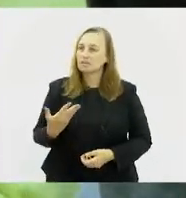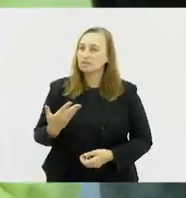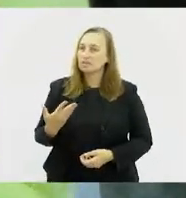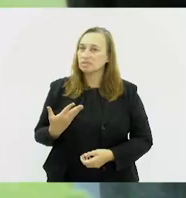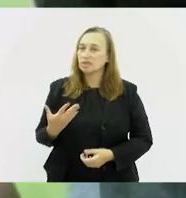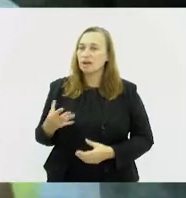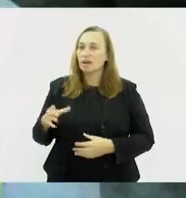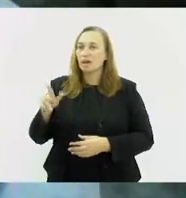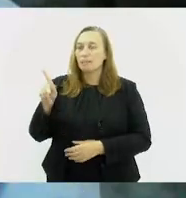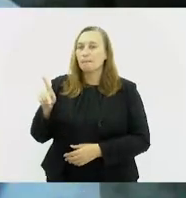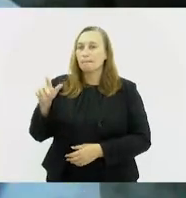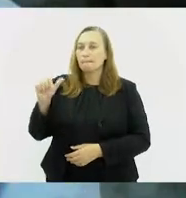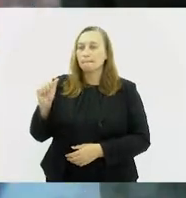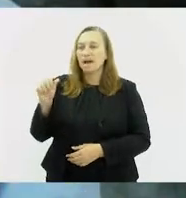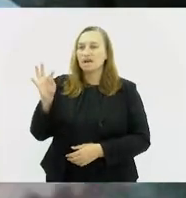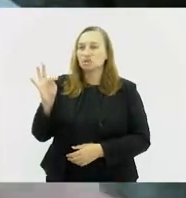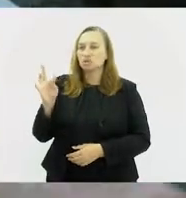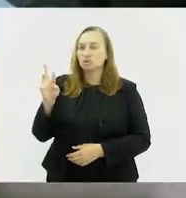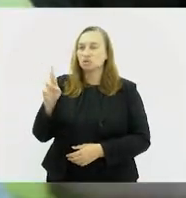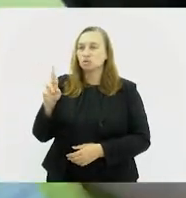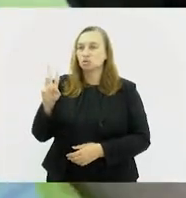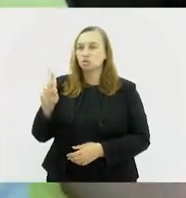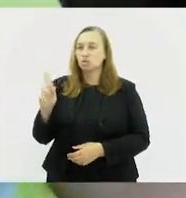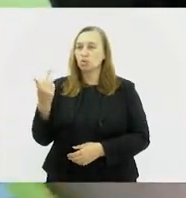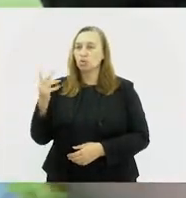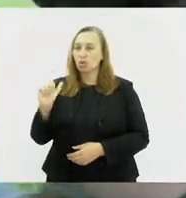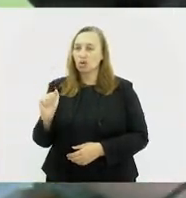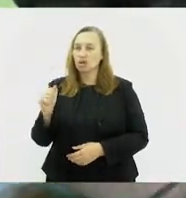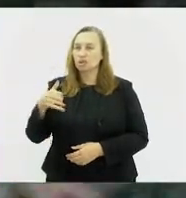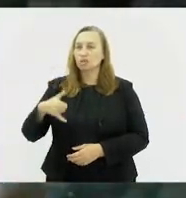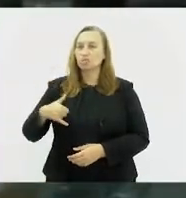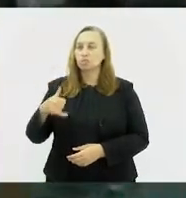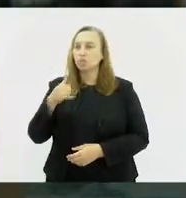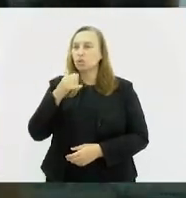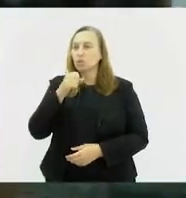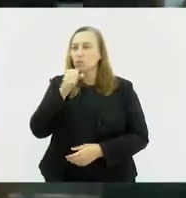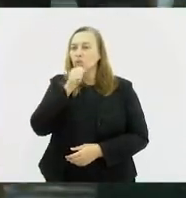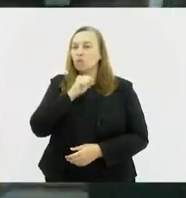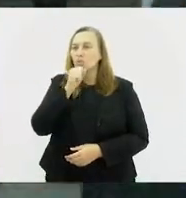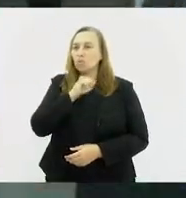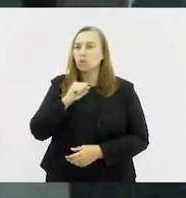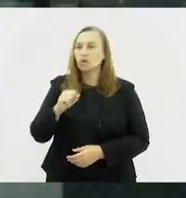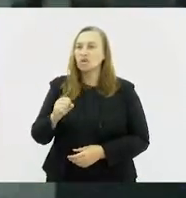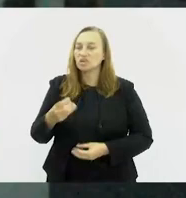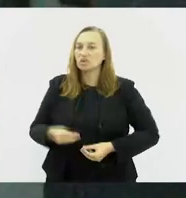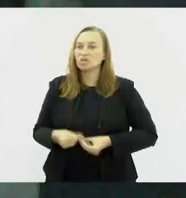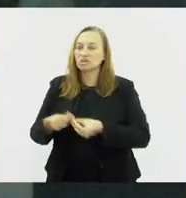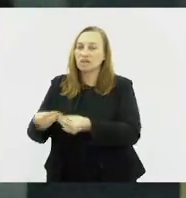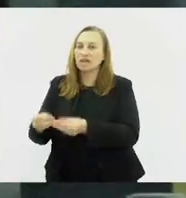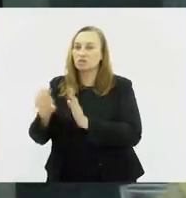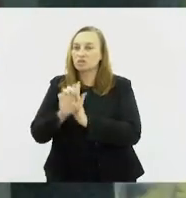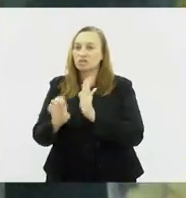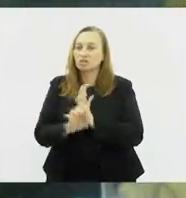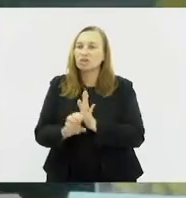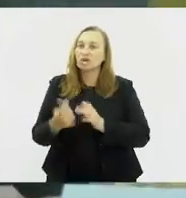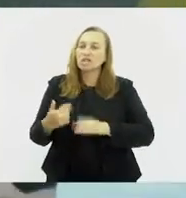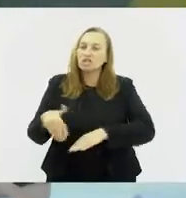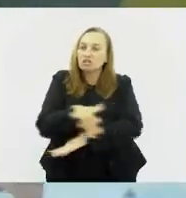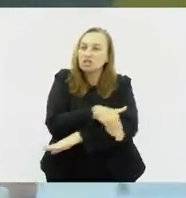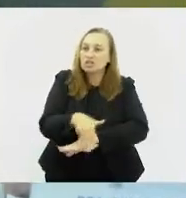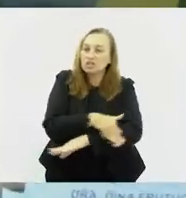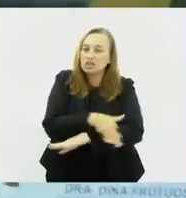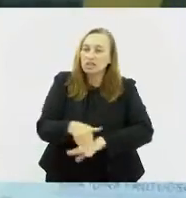Idoso. Não só entrega simplesmente o estatuto, eles vão aos bairros, tiram